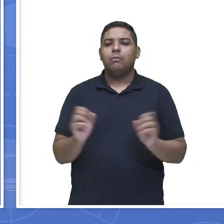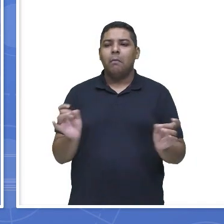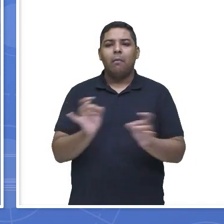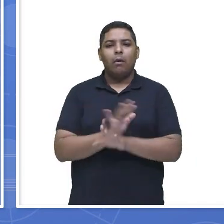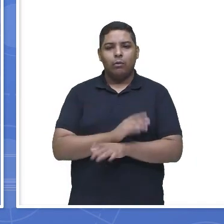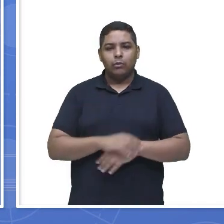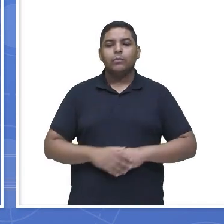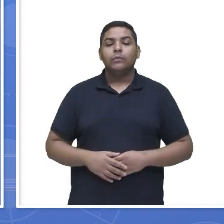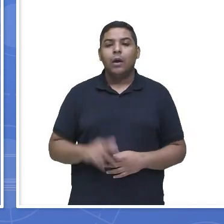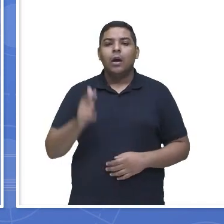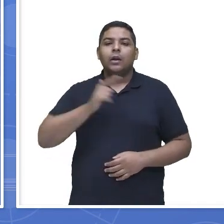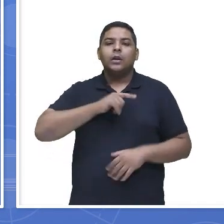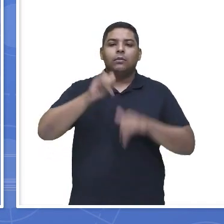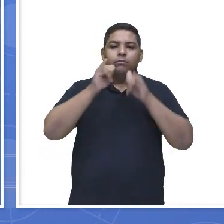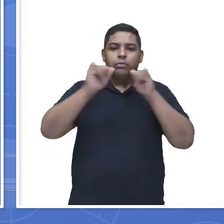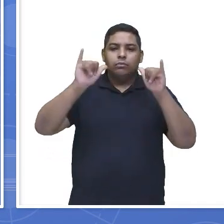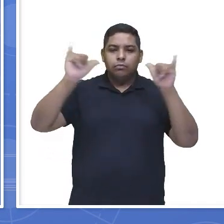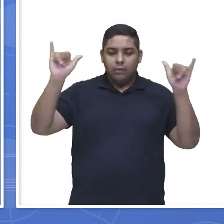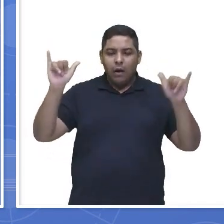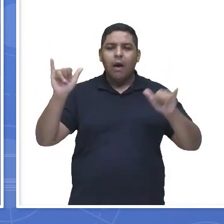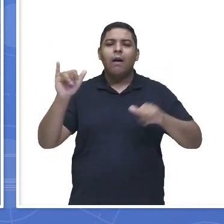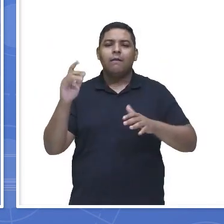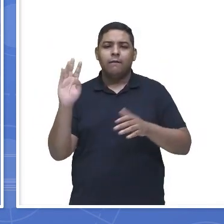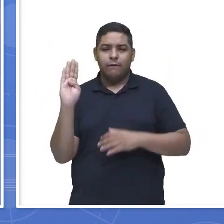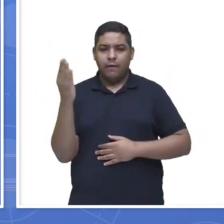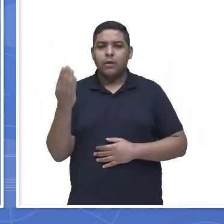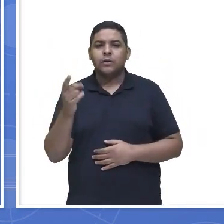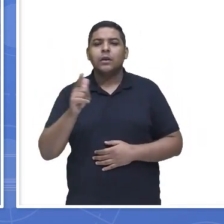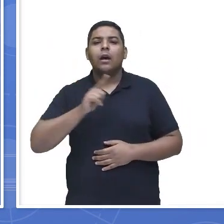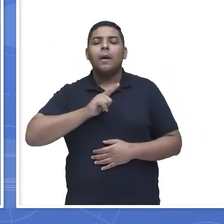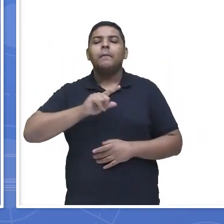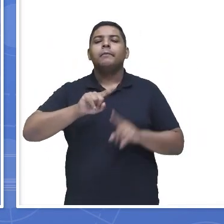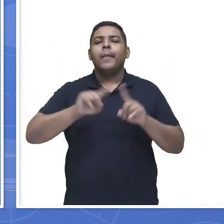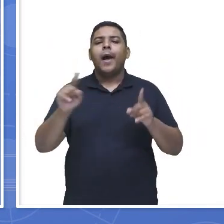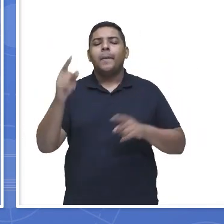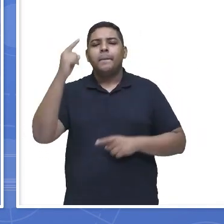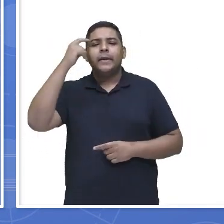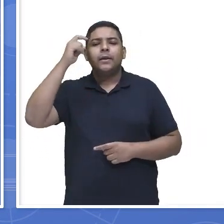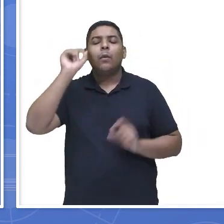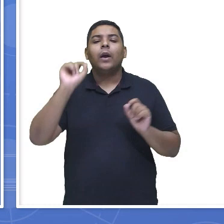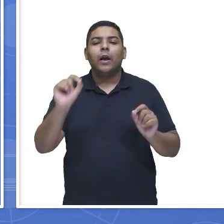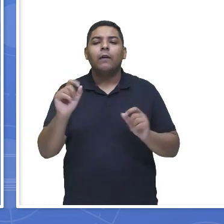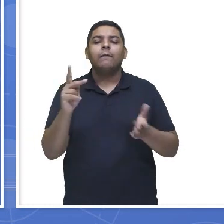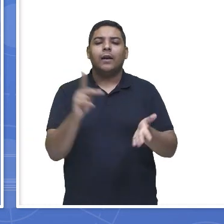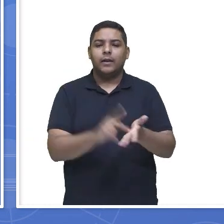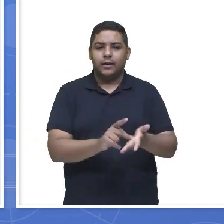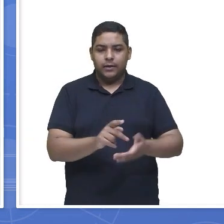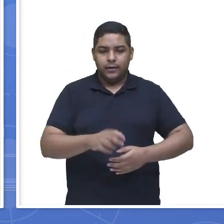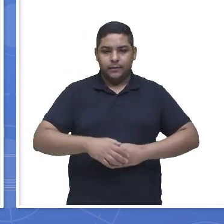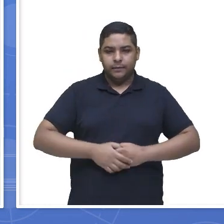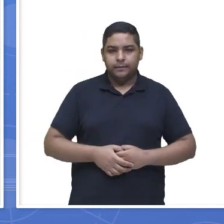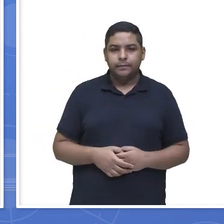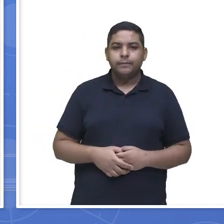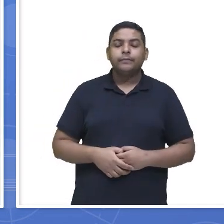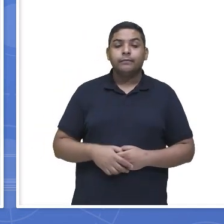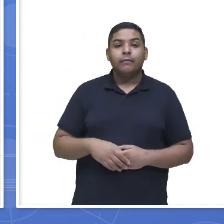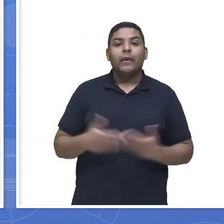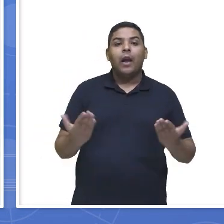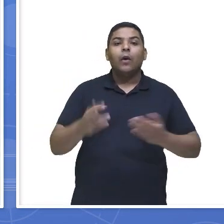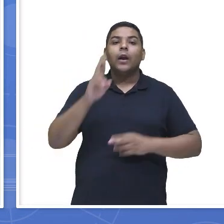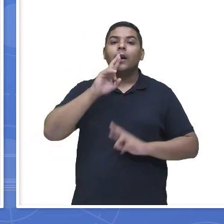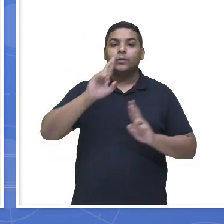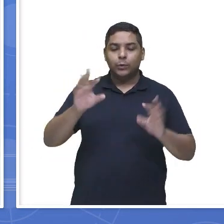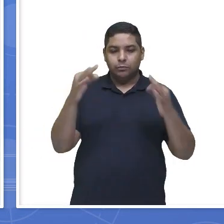ter notícias falsas tomadas como verdadeiras. Vamos ver a nossa resposta então? Vamos ver o que nós temos